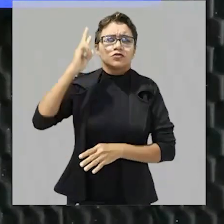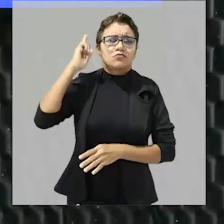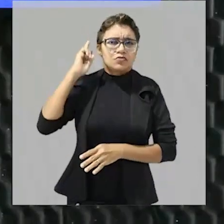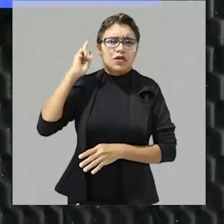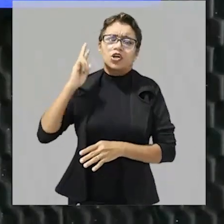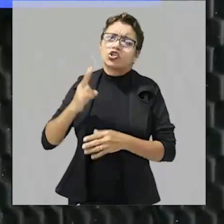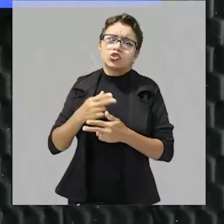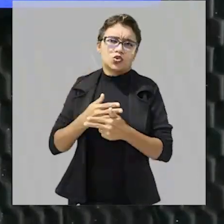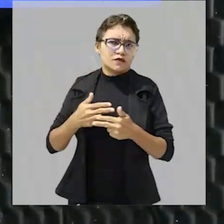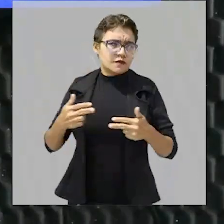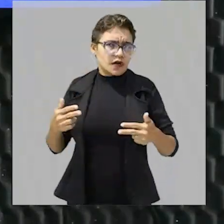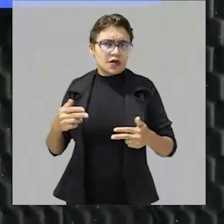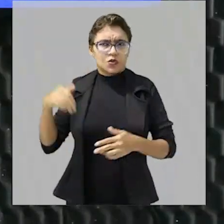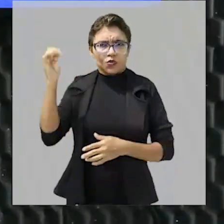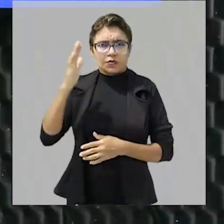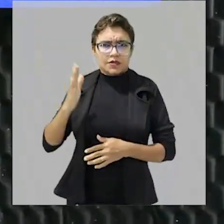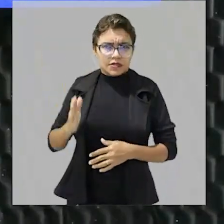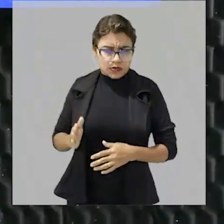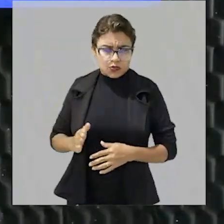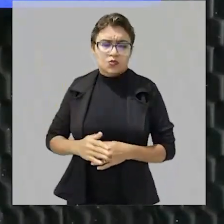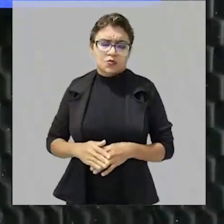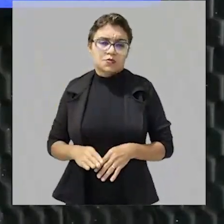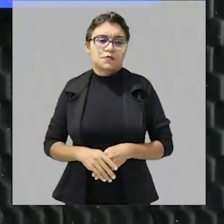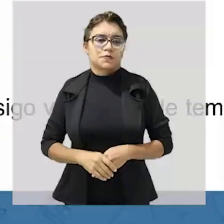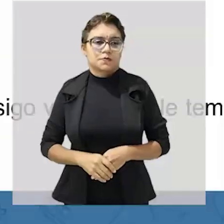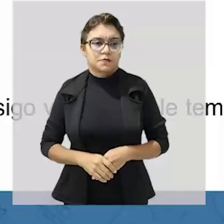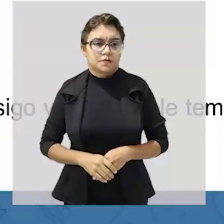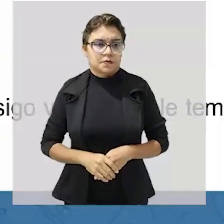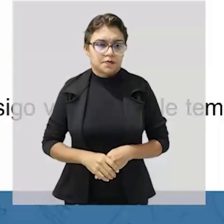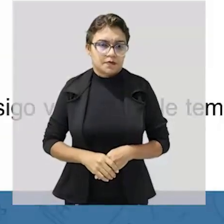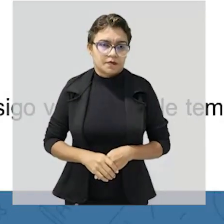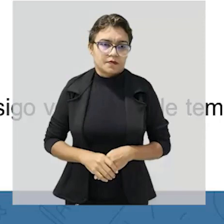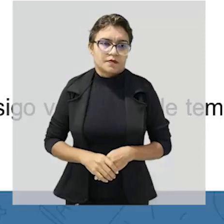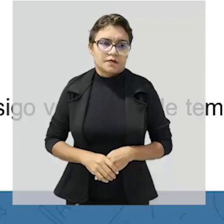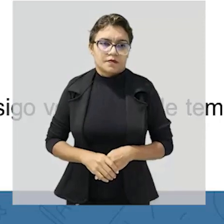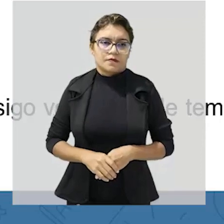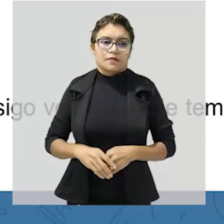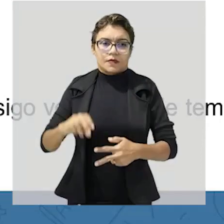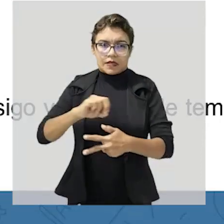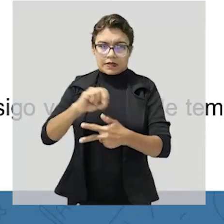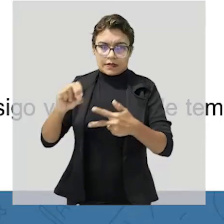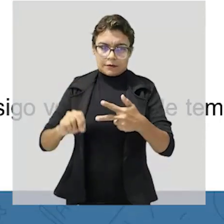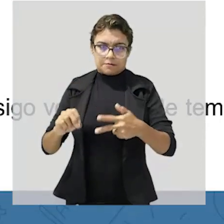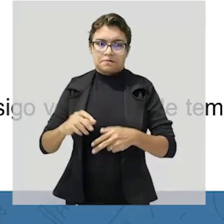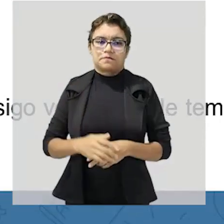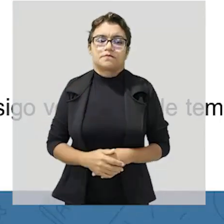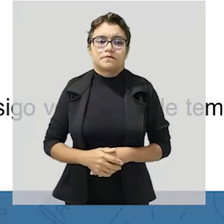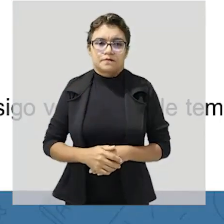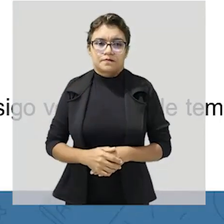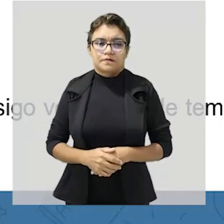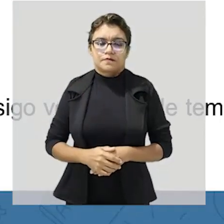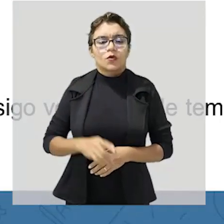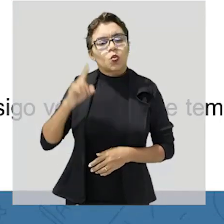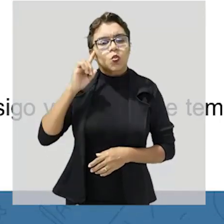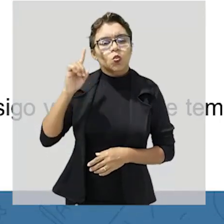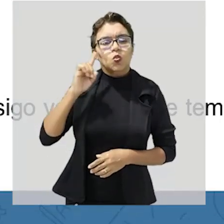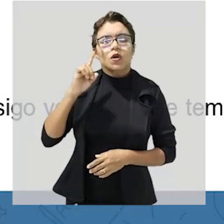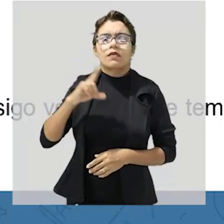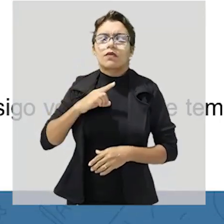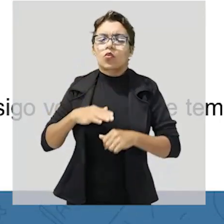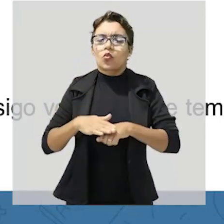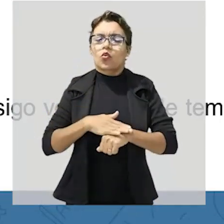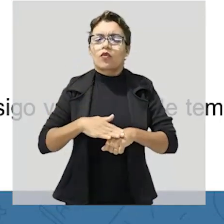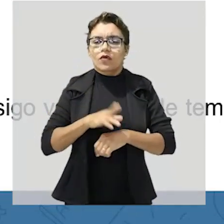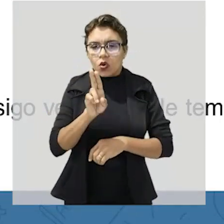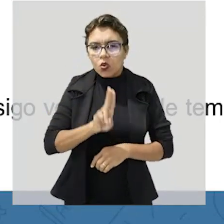é diabético, ele tem diabetes, né? Vamos parar de falar de doença, vamos para exercício. Você já entendeu que sentido das